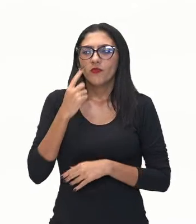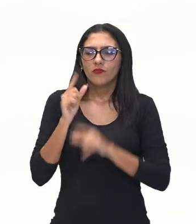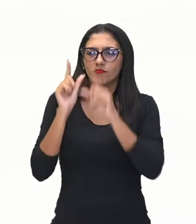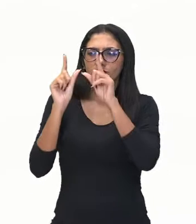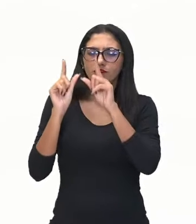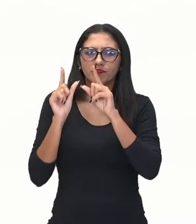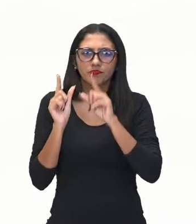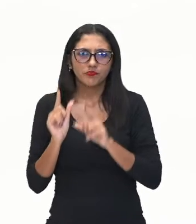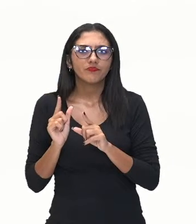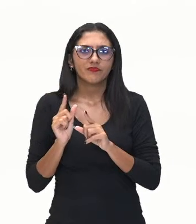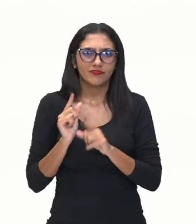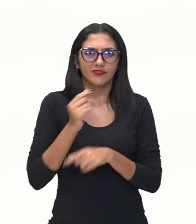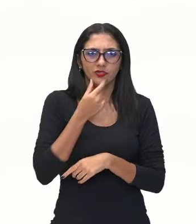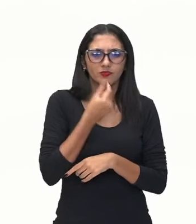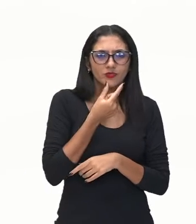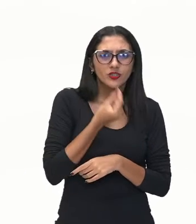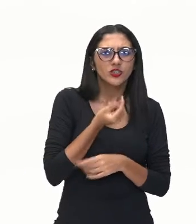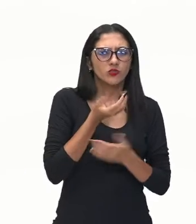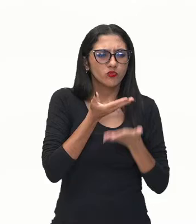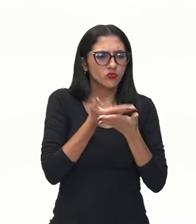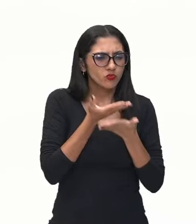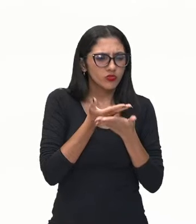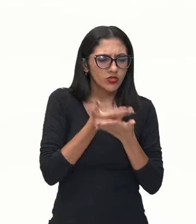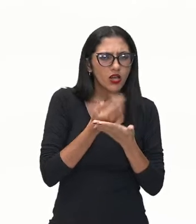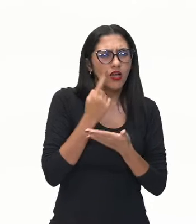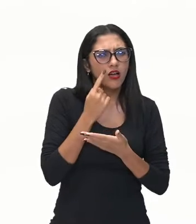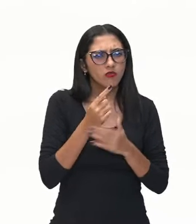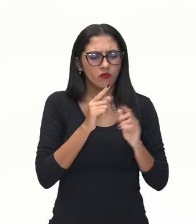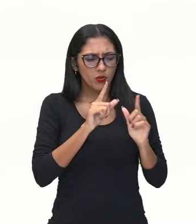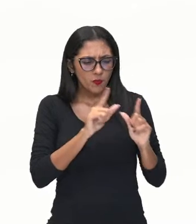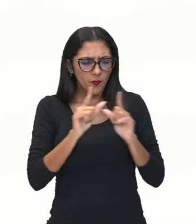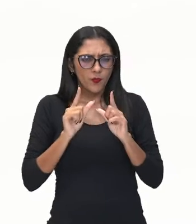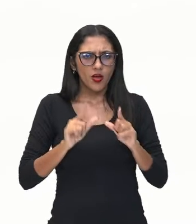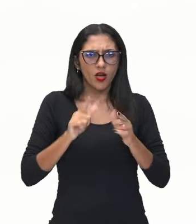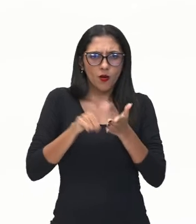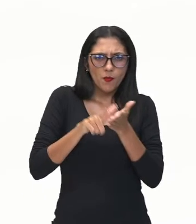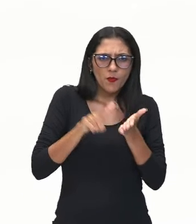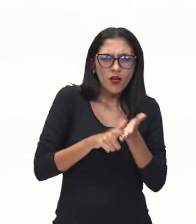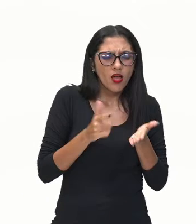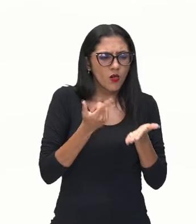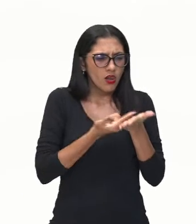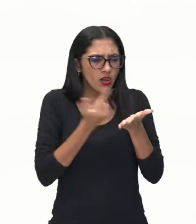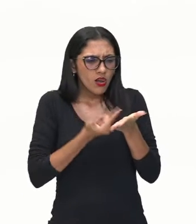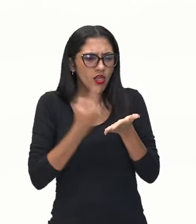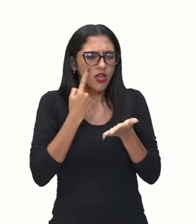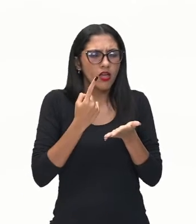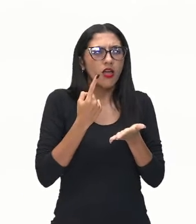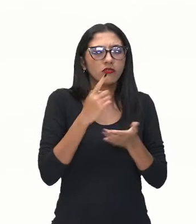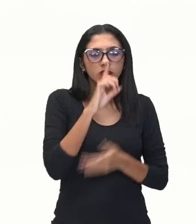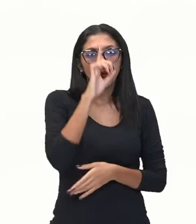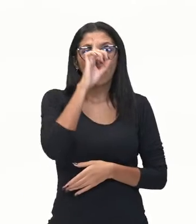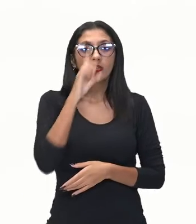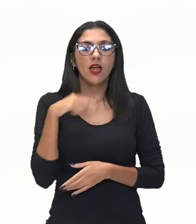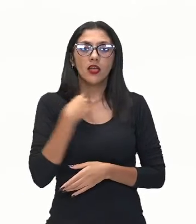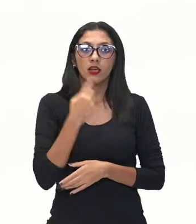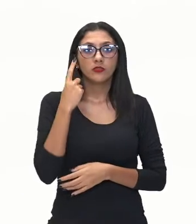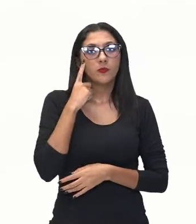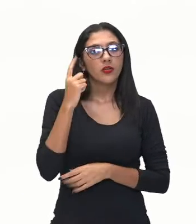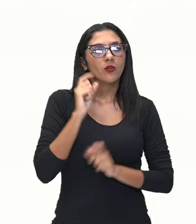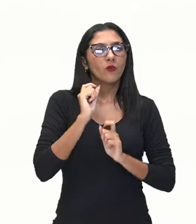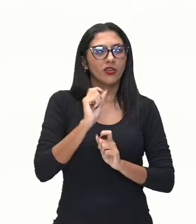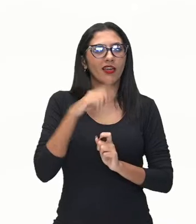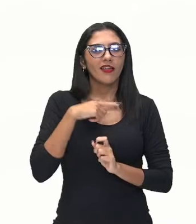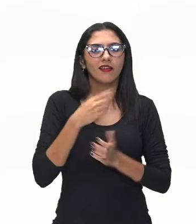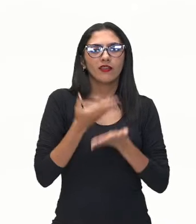garoto estudando, o jovem estudando, eu vi que tem os livros, eu vi que tem o lembrete e vi que tem também, né, o lembrete